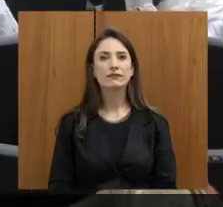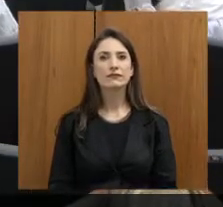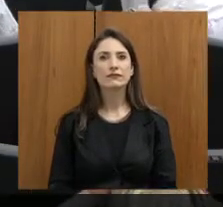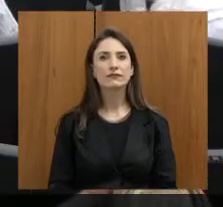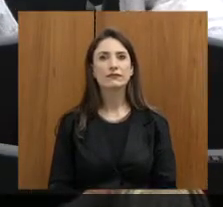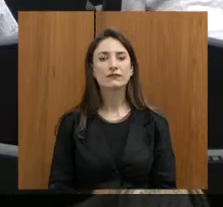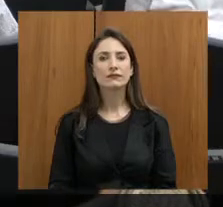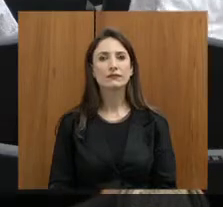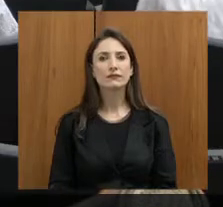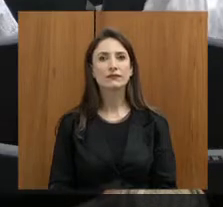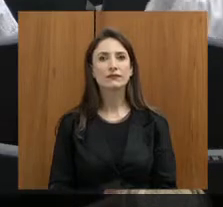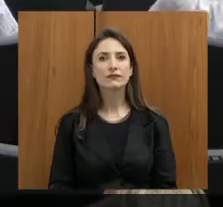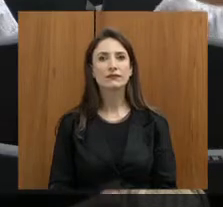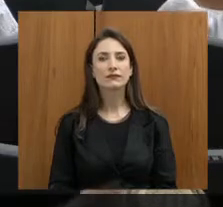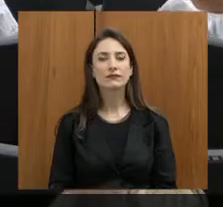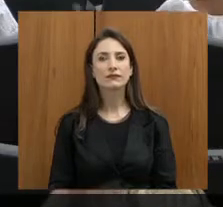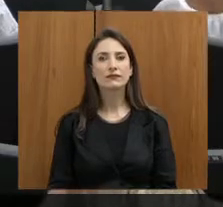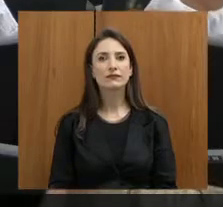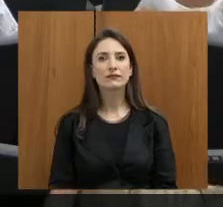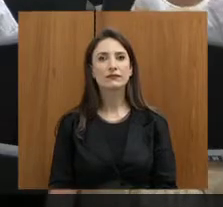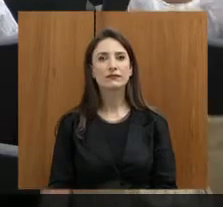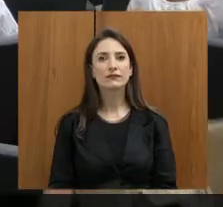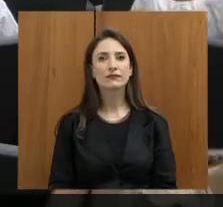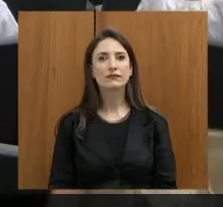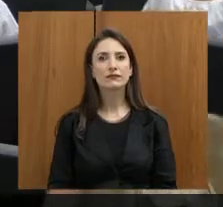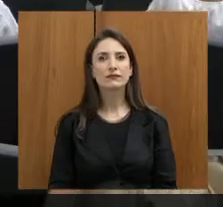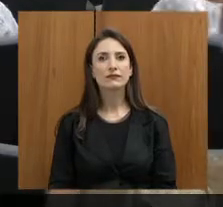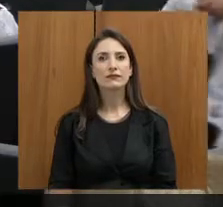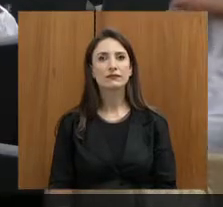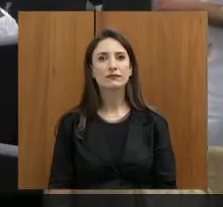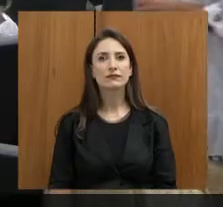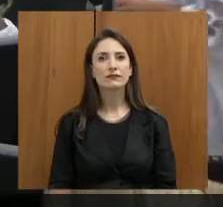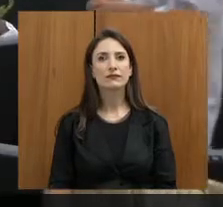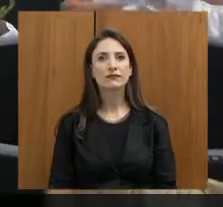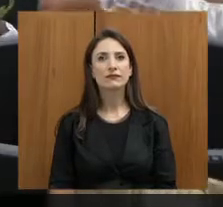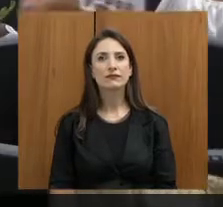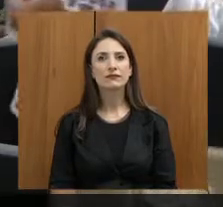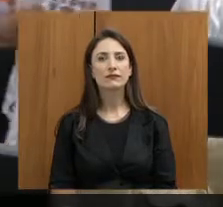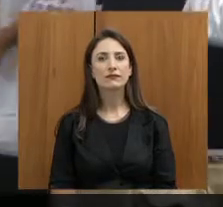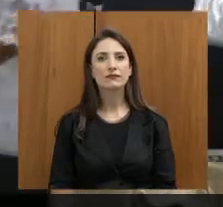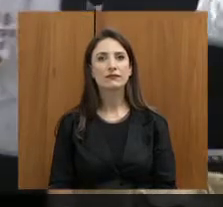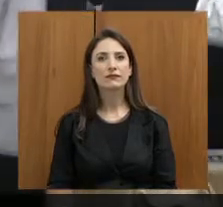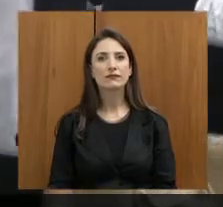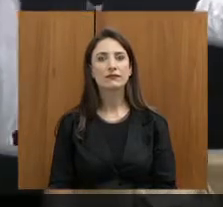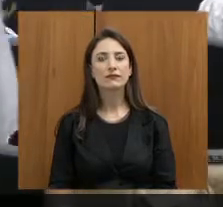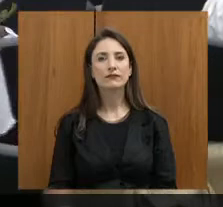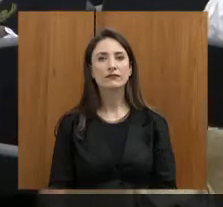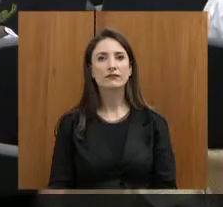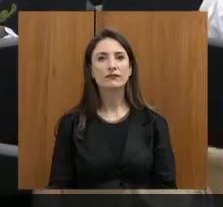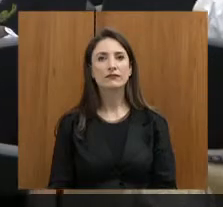Isa e me torna sonho é tu